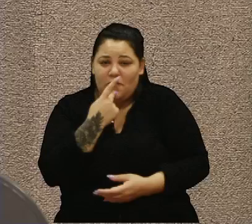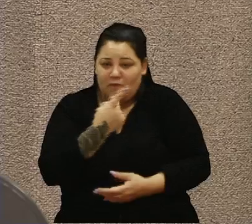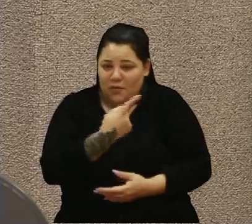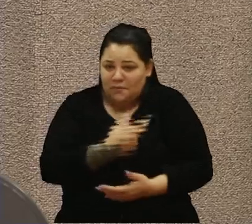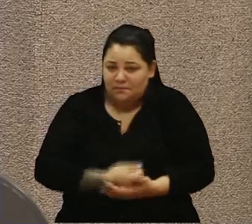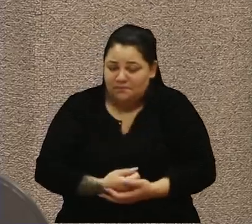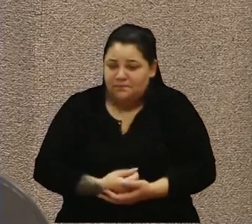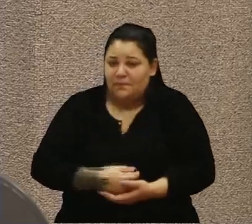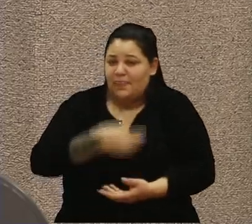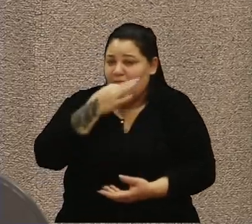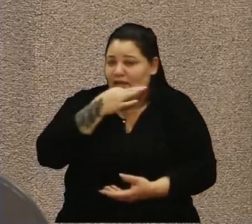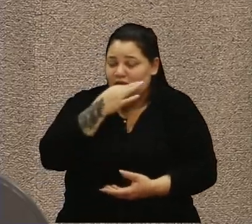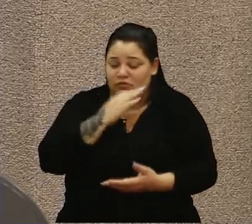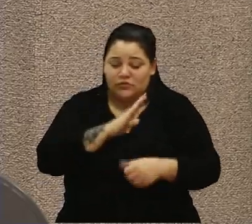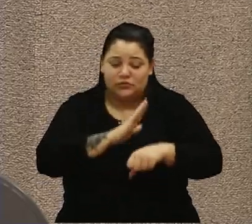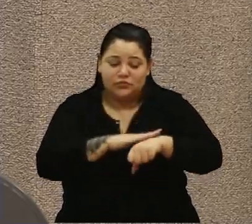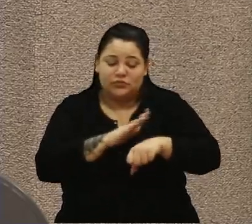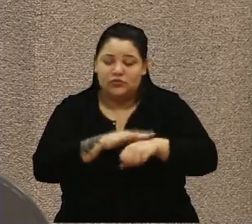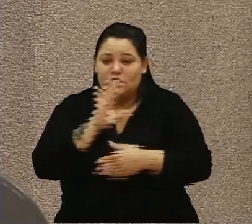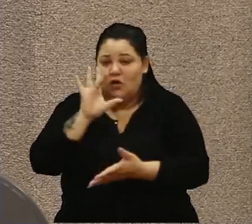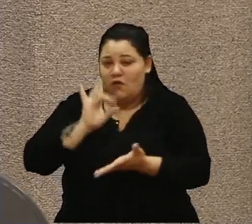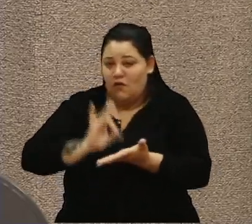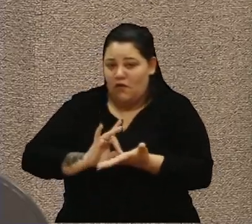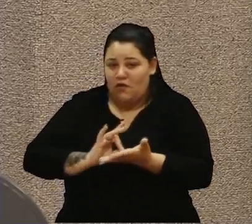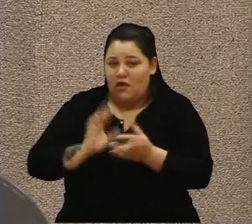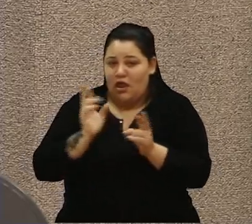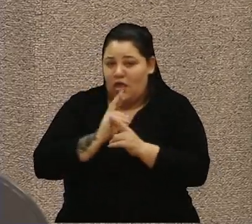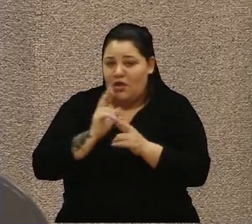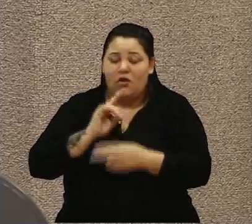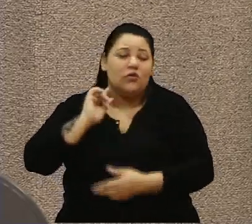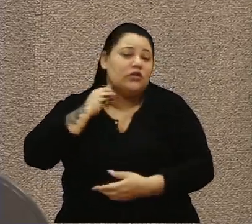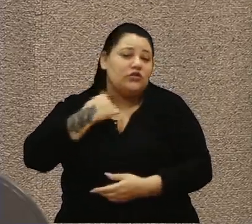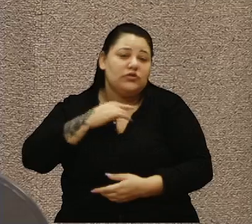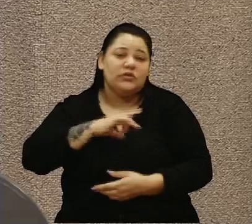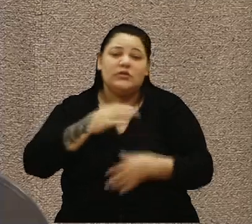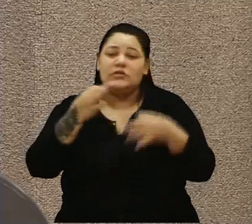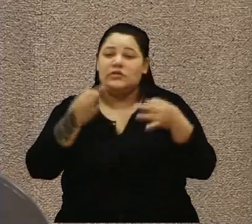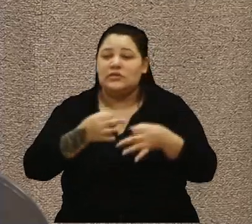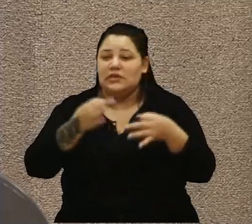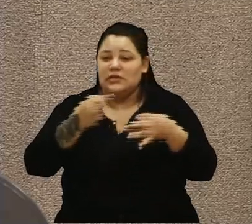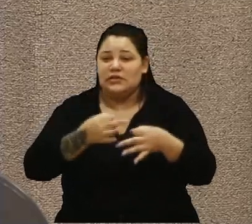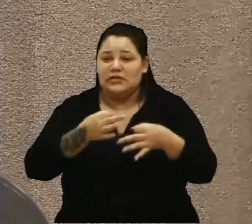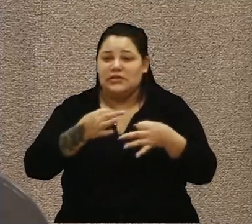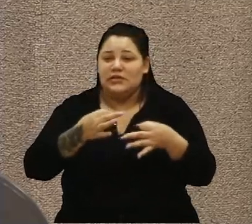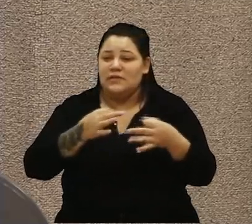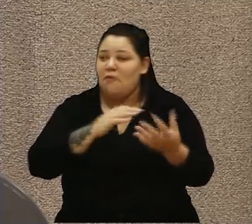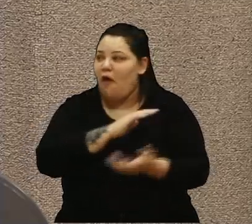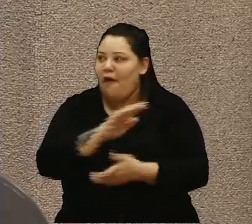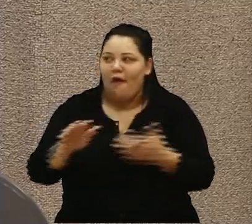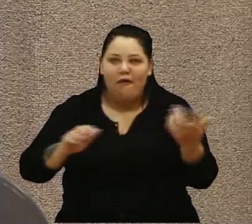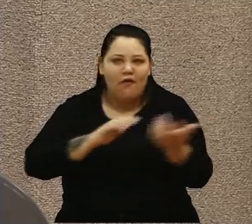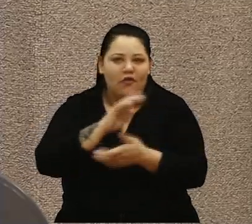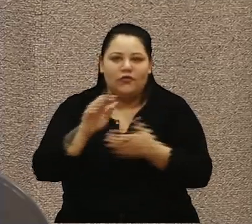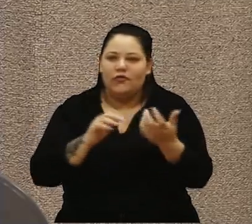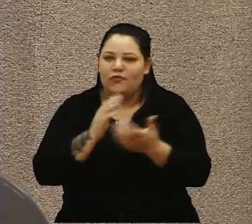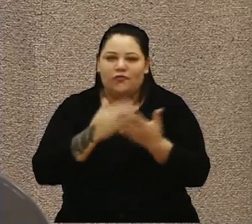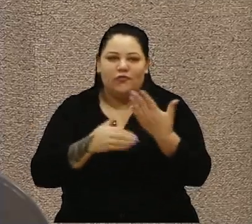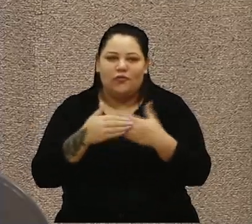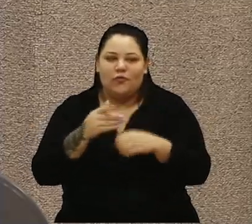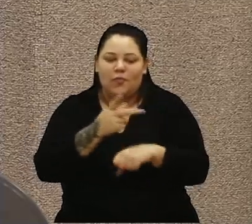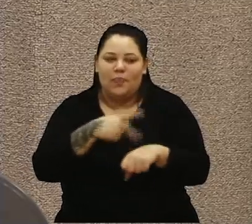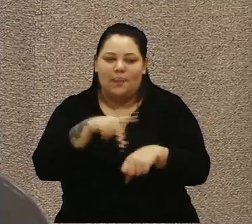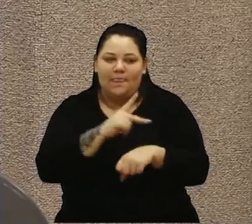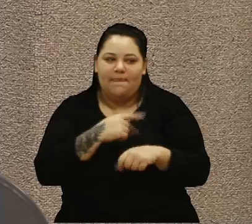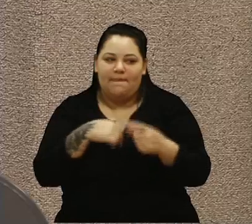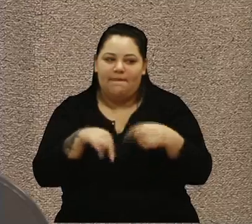Caxias, quando instituiu a questão dos containers, sem dúvida nenhuma foi uma coisa revolucionária a nível de país. Fomos